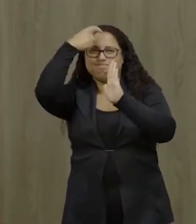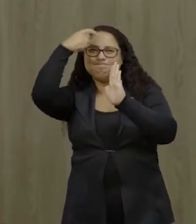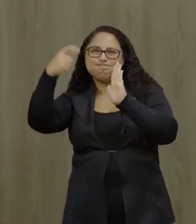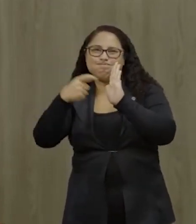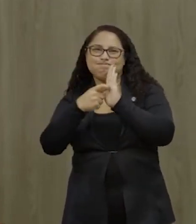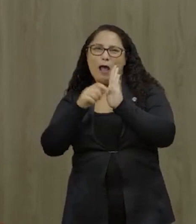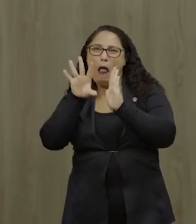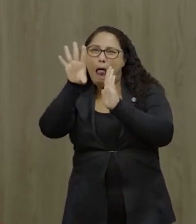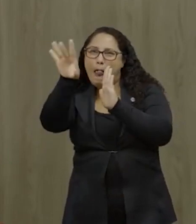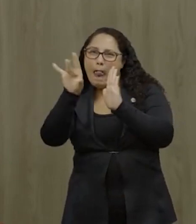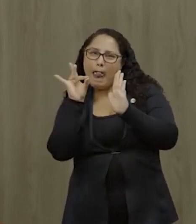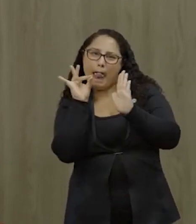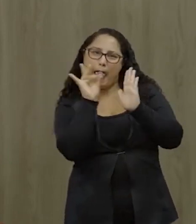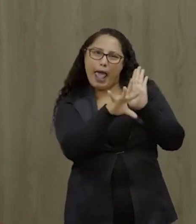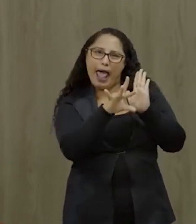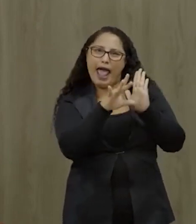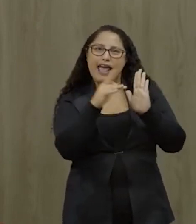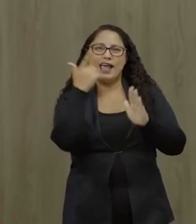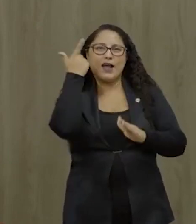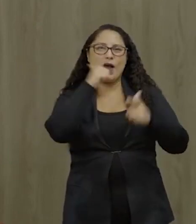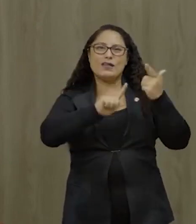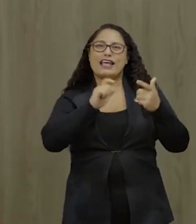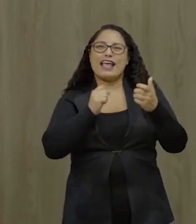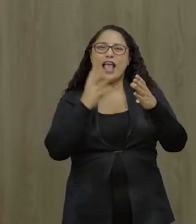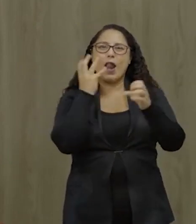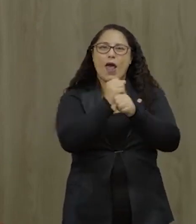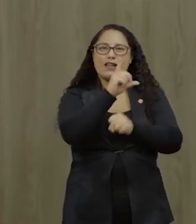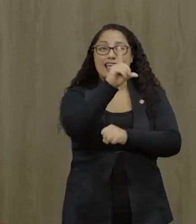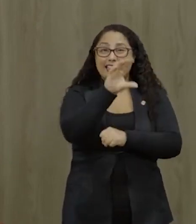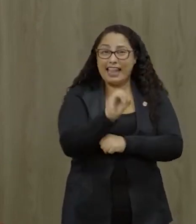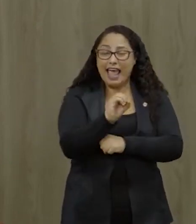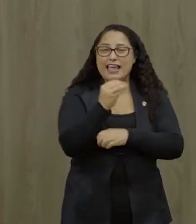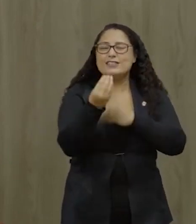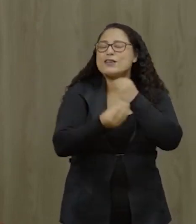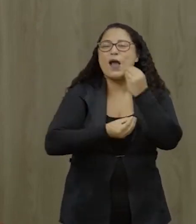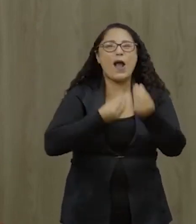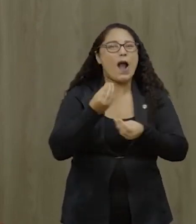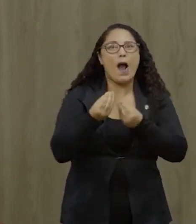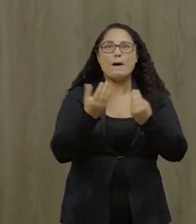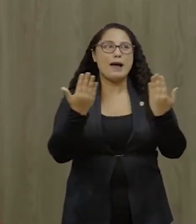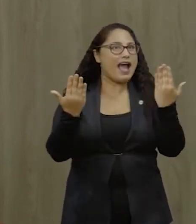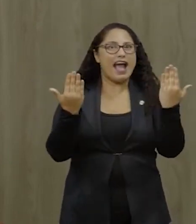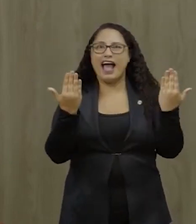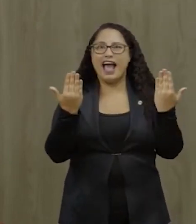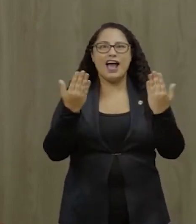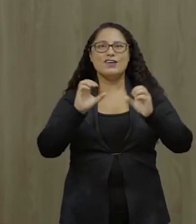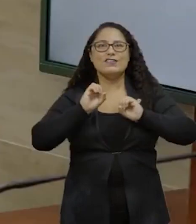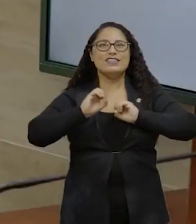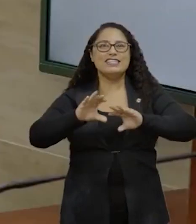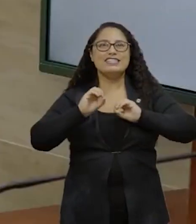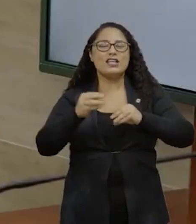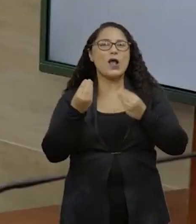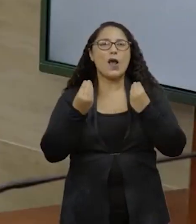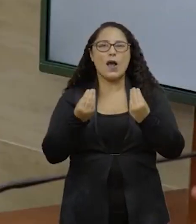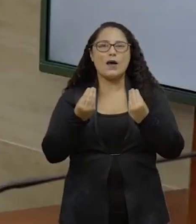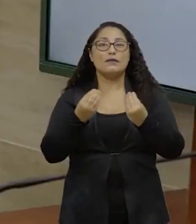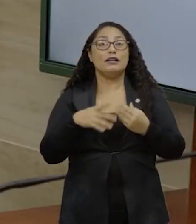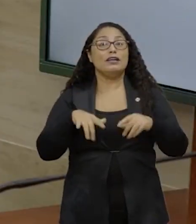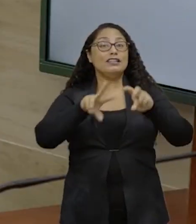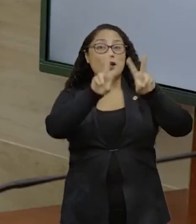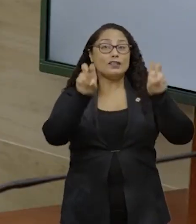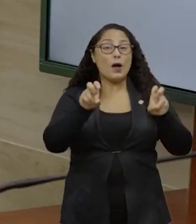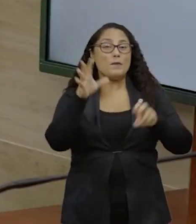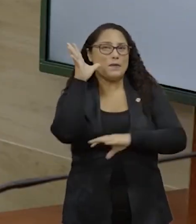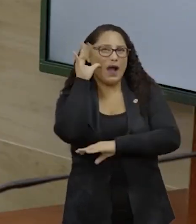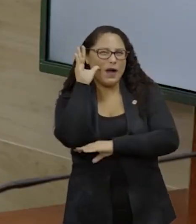pega o resultado, copia e cola e tira 10 na prova. E aí, como fica o paradigma do ensino? Não, sobre ensino,